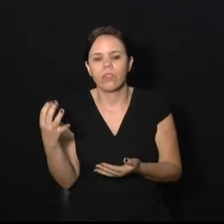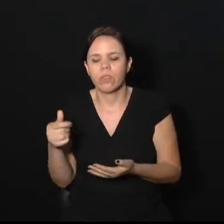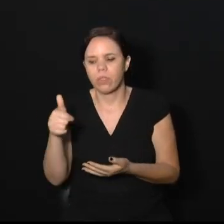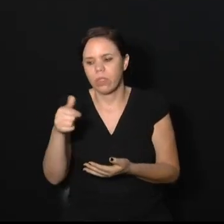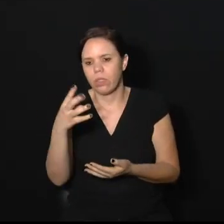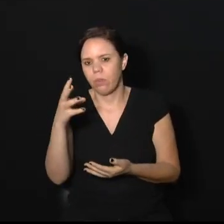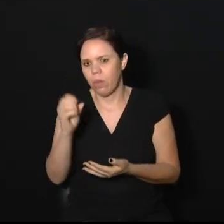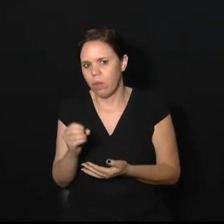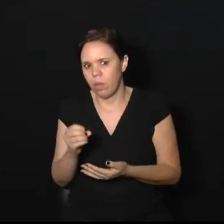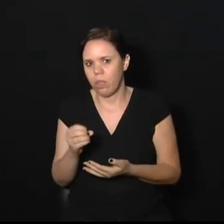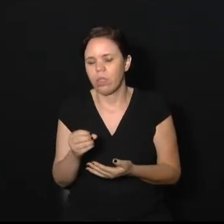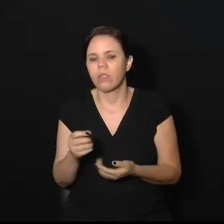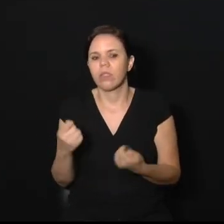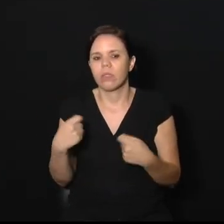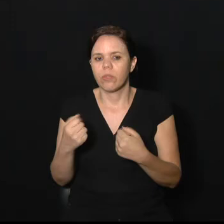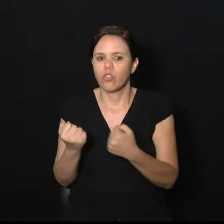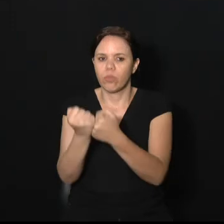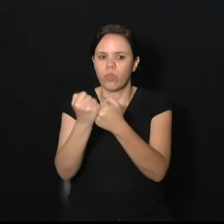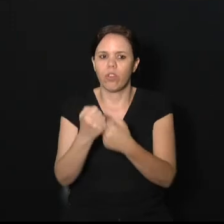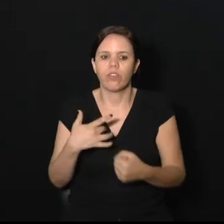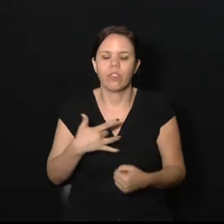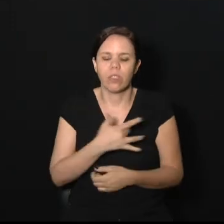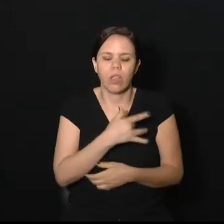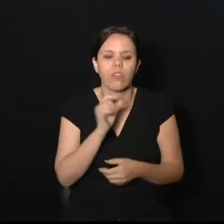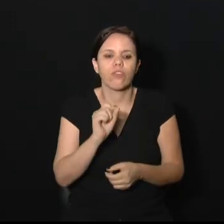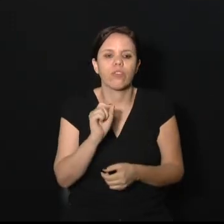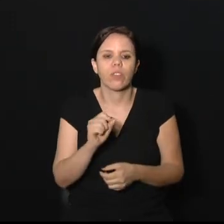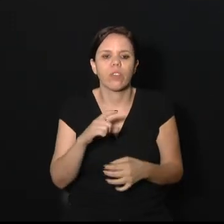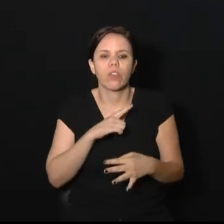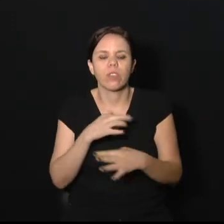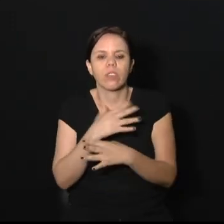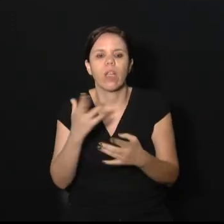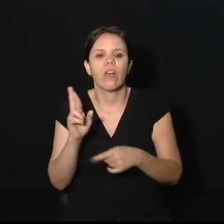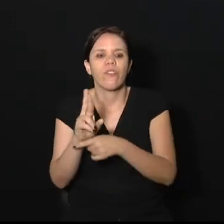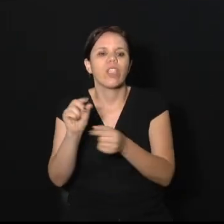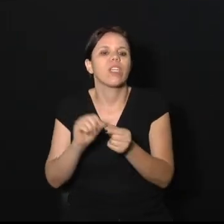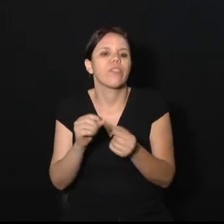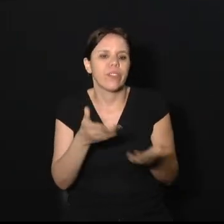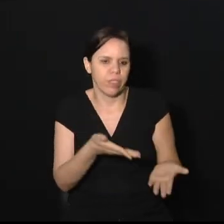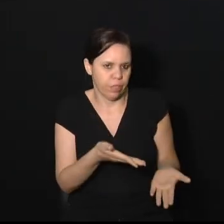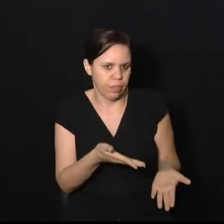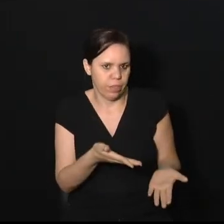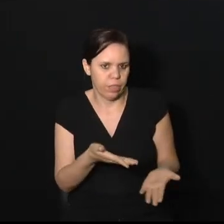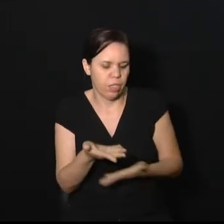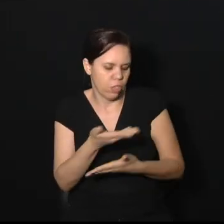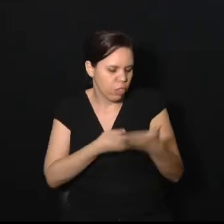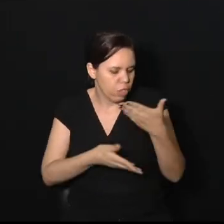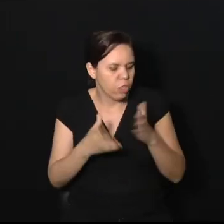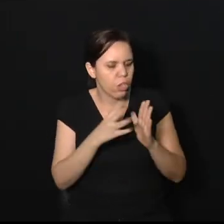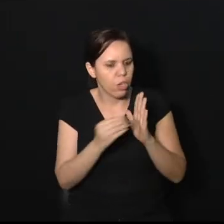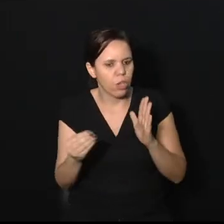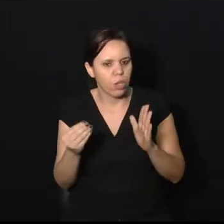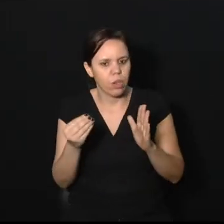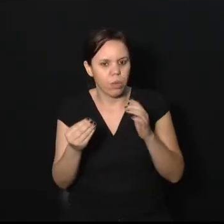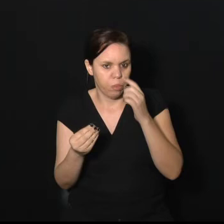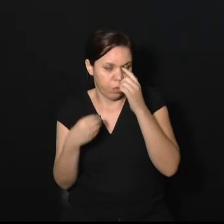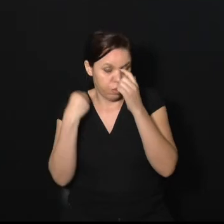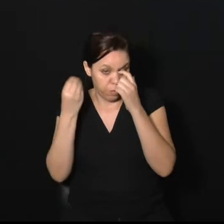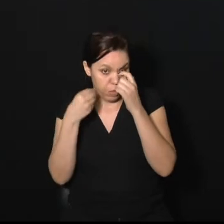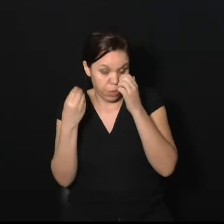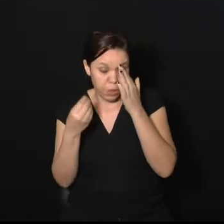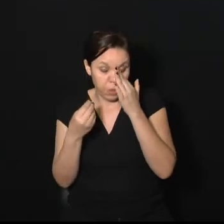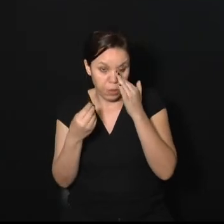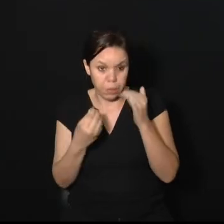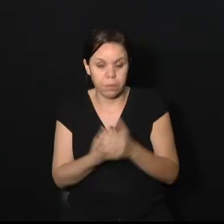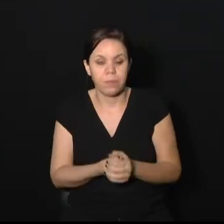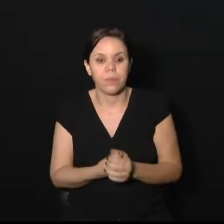indicadores, tá? Mas esse indicador de saúde, quem que é a cidade que é referência, o que ela está fazendo? Então, essa troca mesmo de informação.